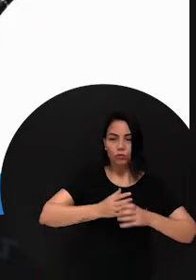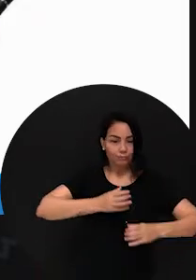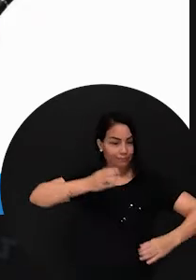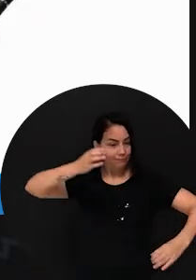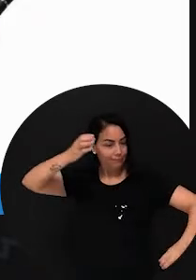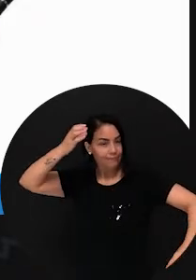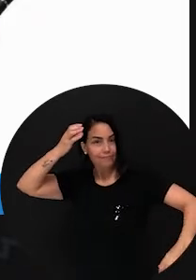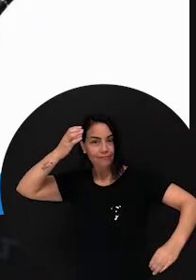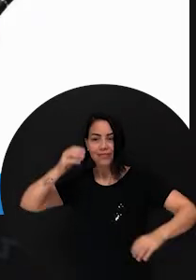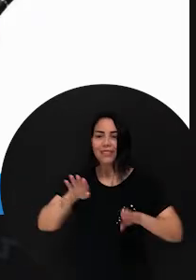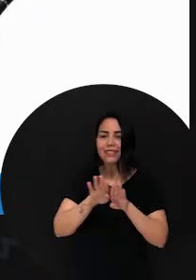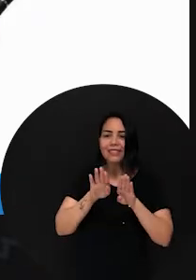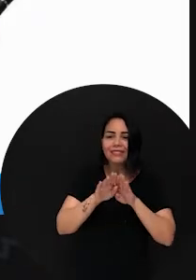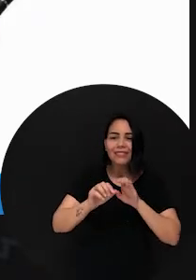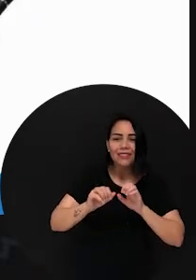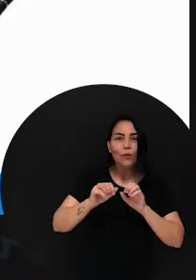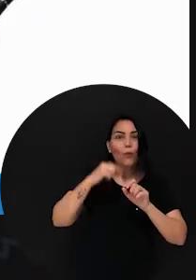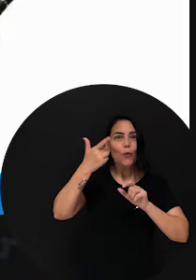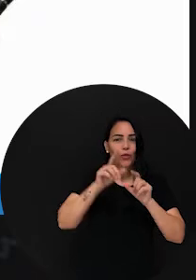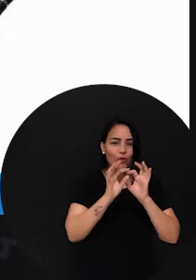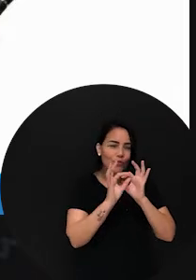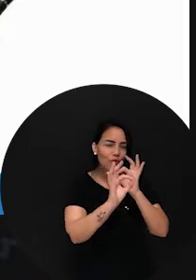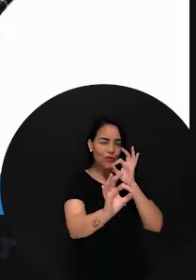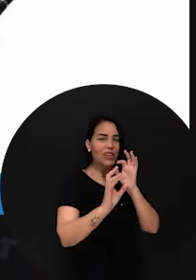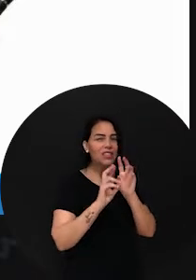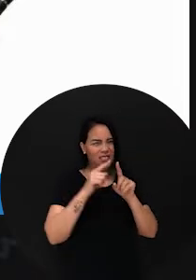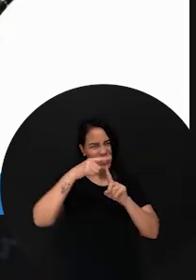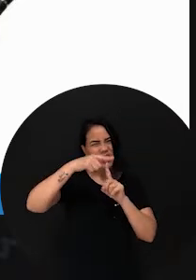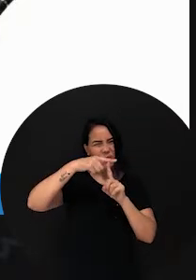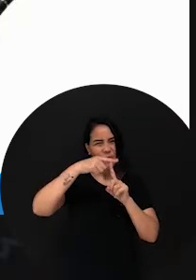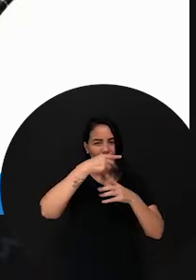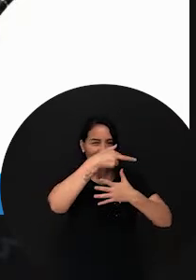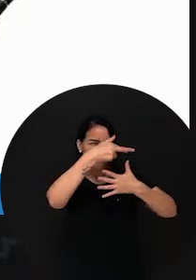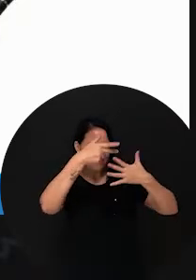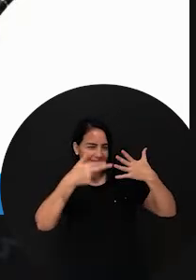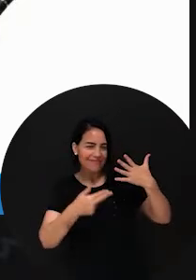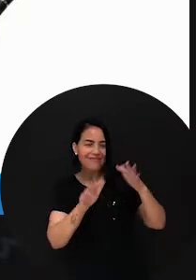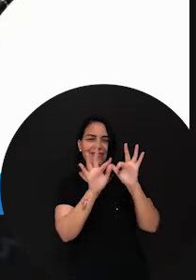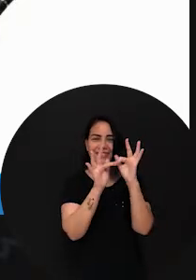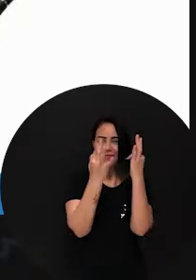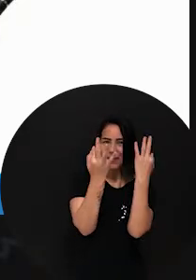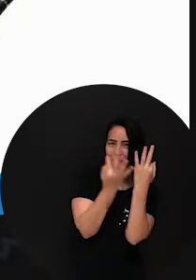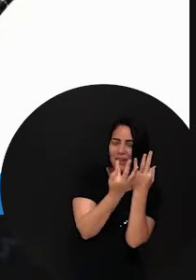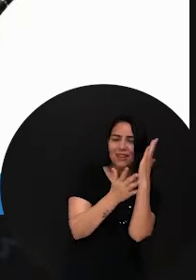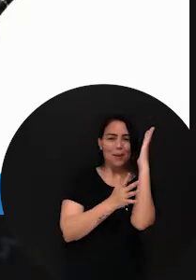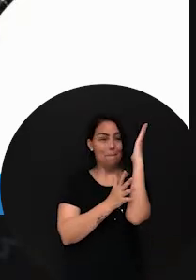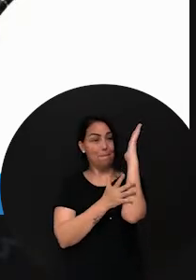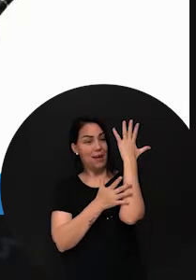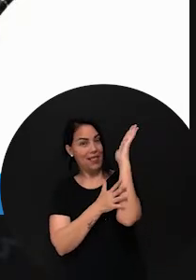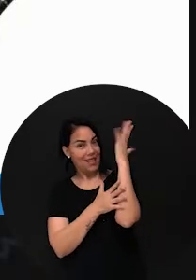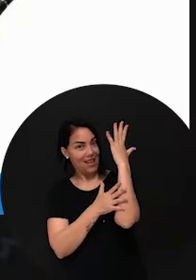e o clarinete. Depois, mais para frente, a gente vai ter mais alguns ainda aí da família das madeiras.